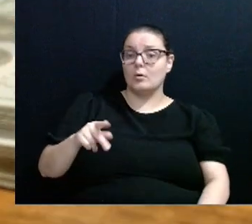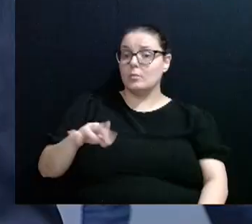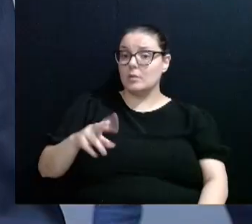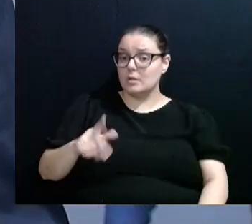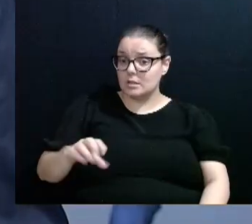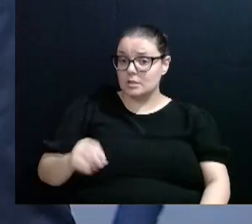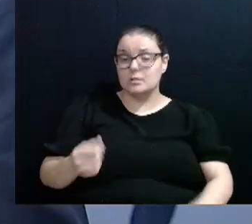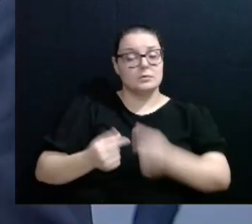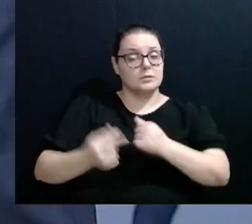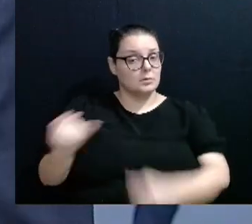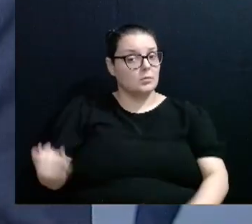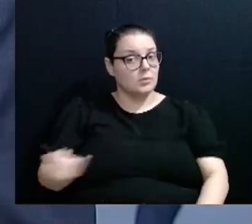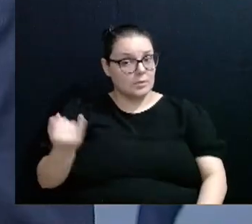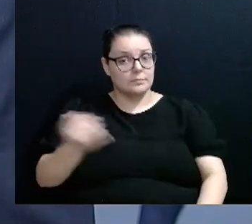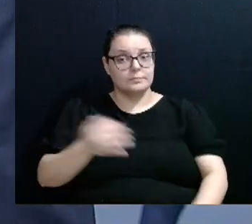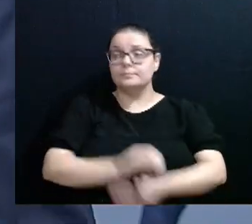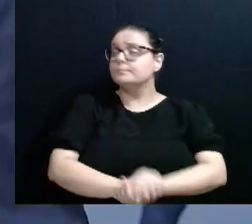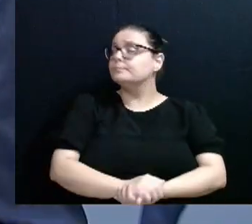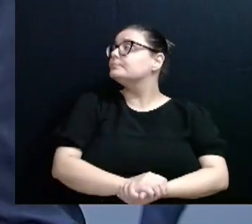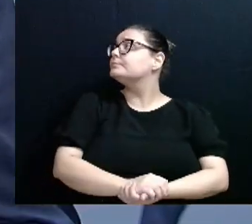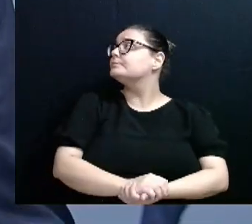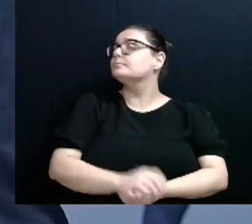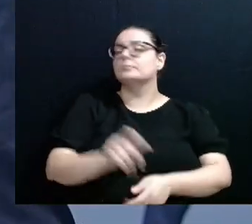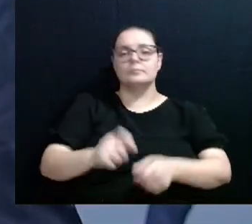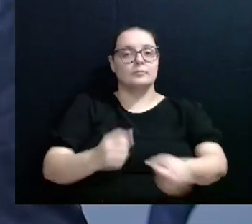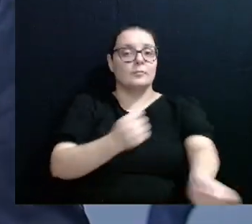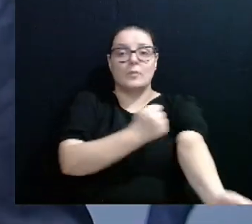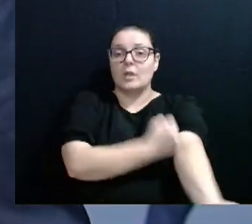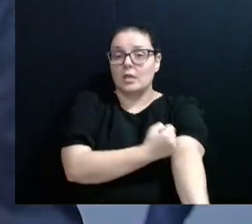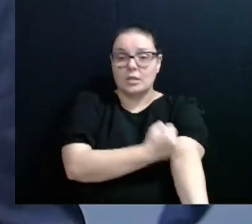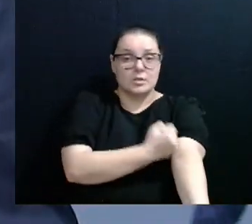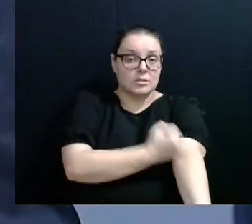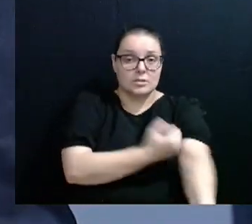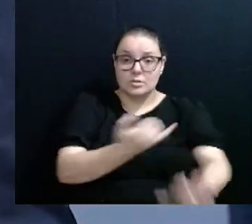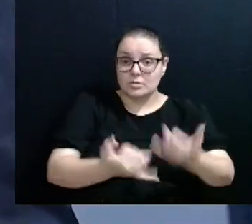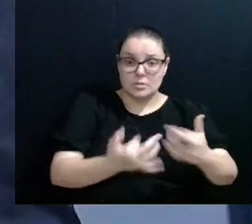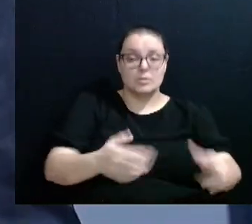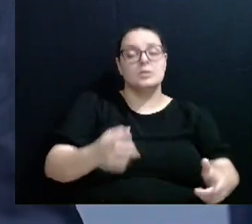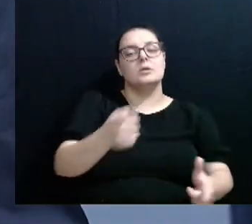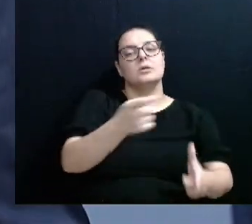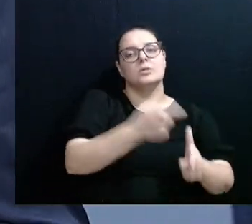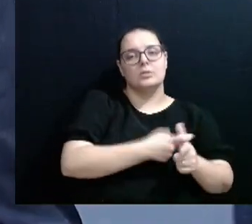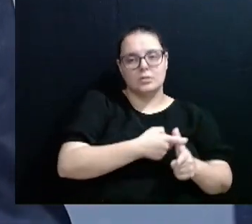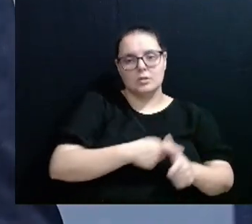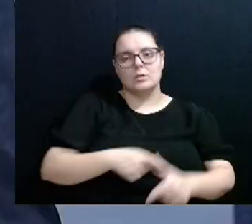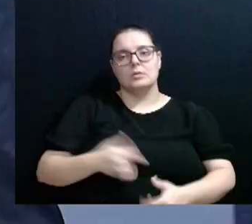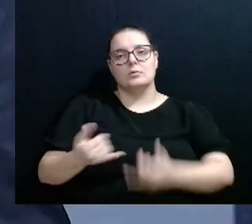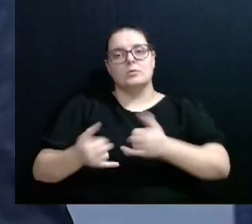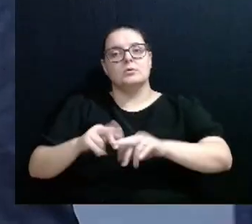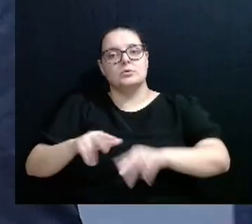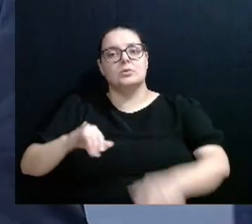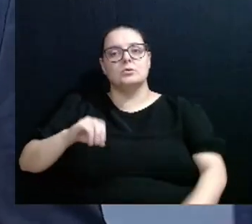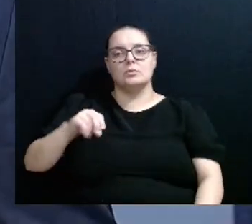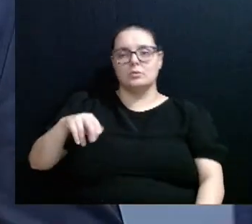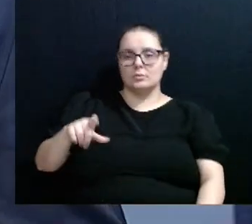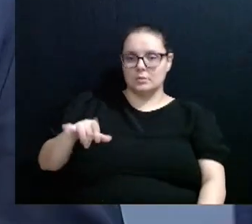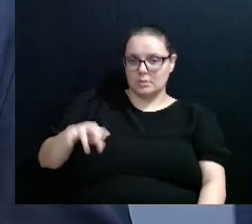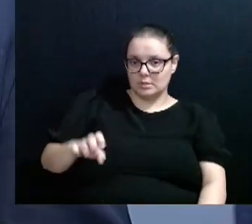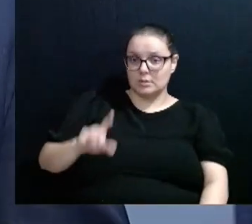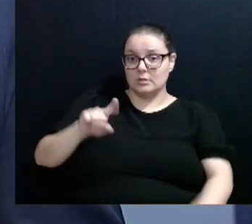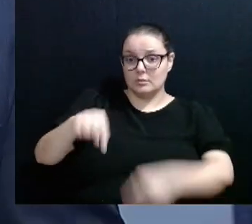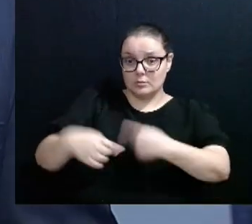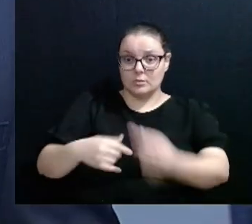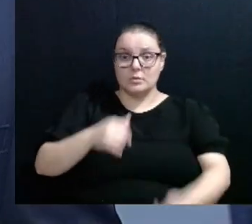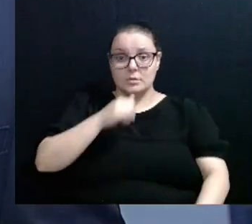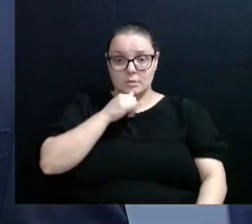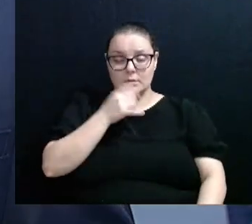relevantes. Pessoas estão se viciando e se endividando por conta dos jogos online. Tem um outro exemplo,